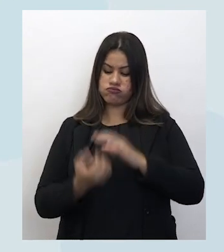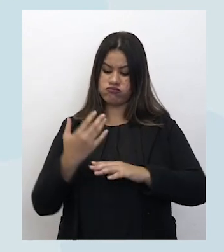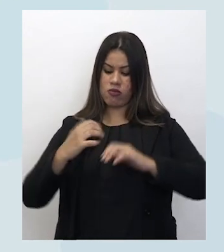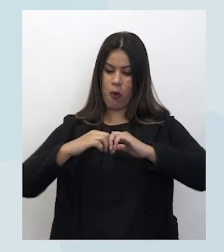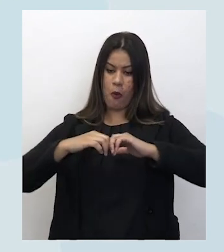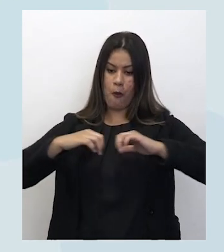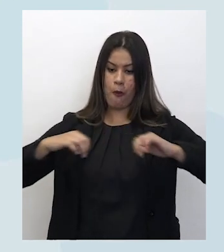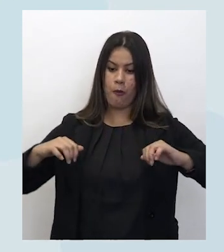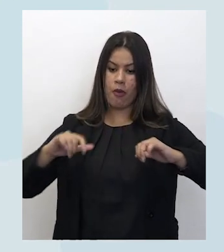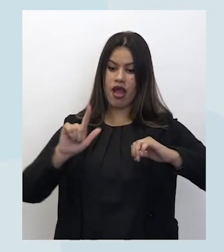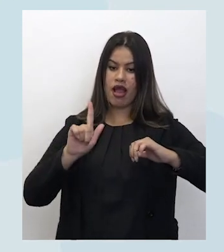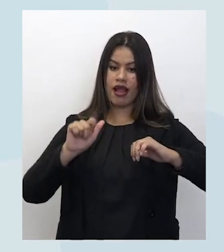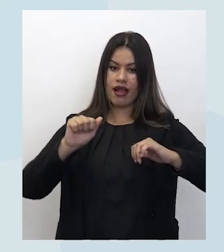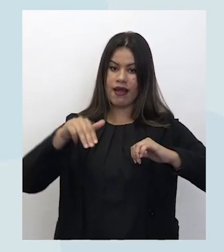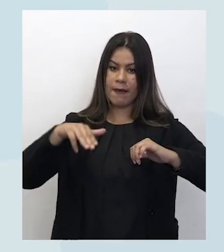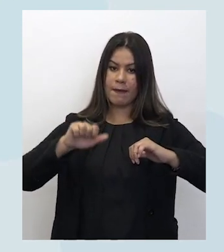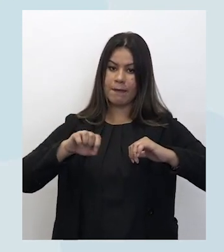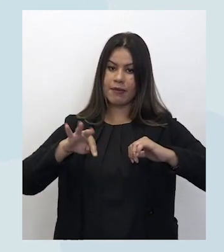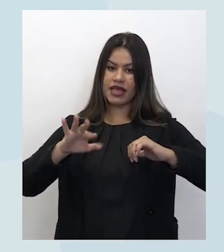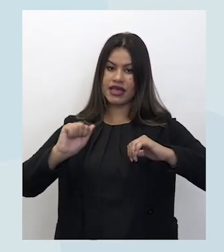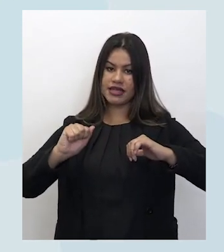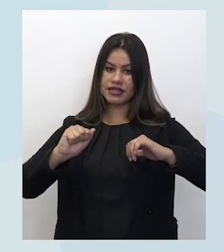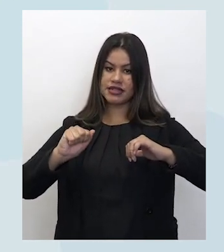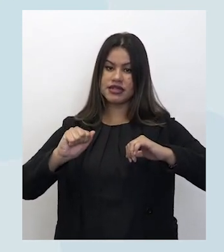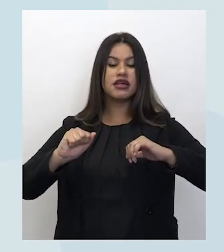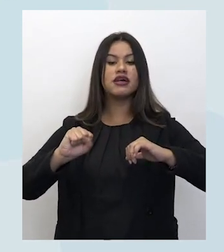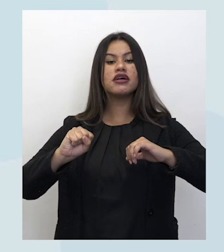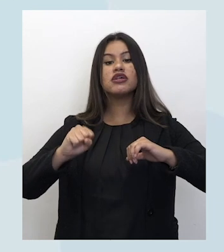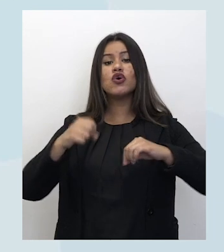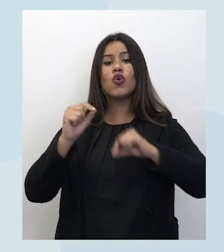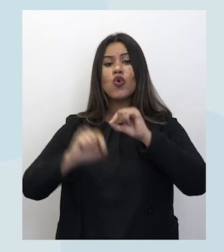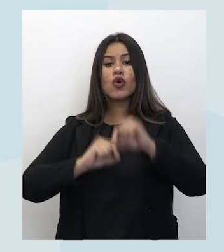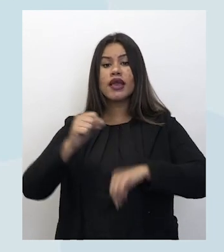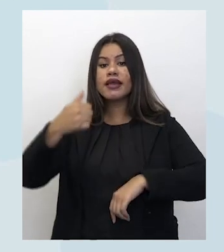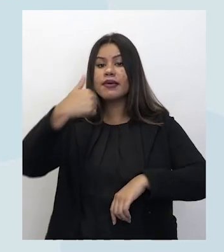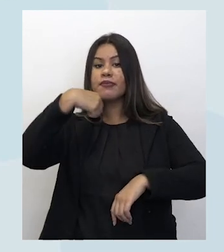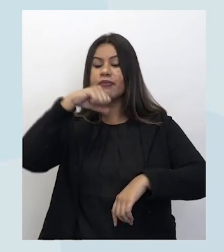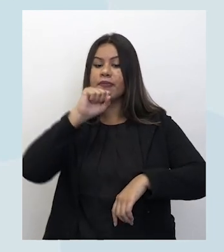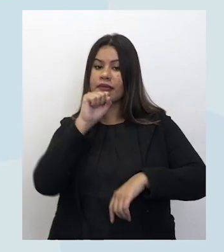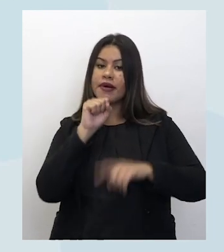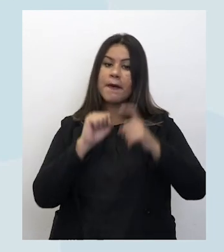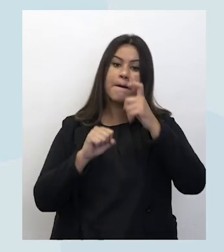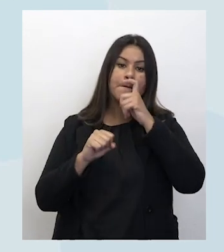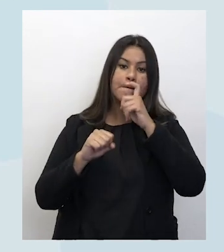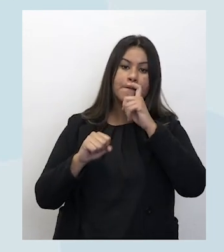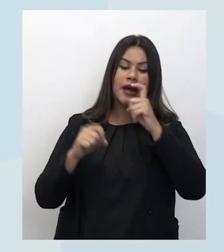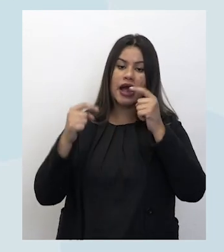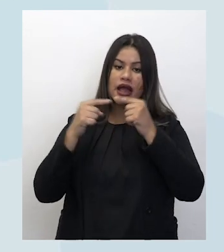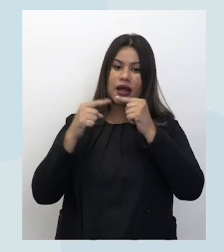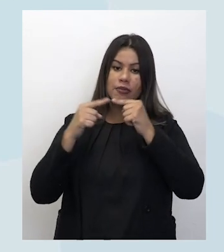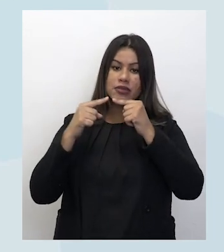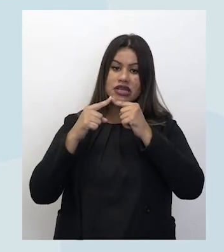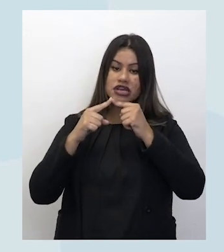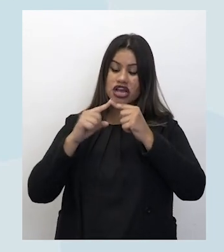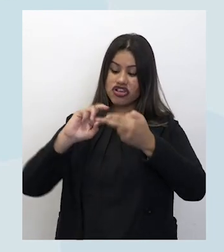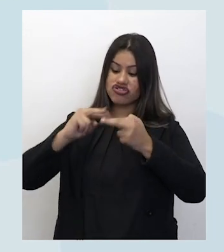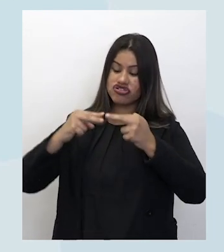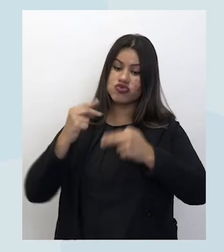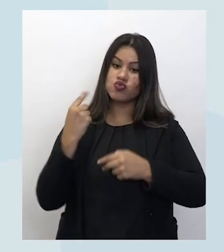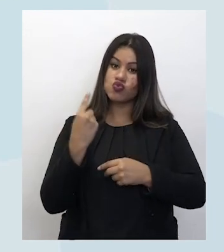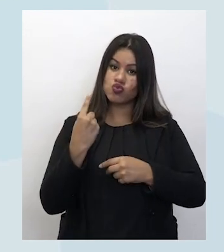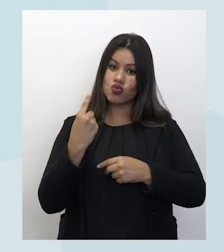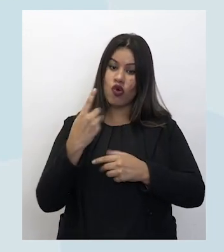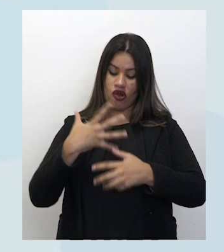gametas, sendo que, assim, pai e mãe transmitem apenas um gene para seus descendentes. Bom, o que